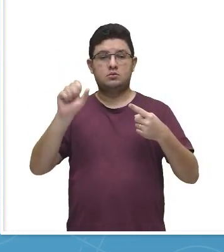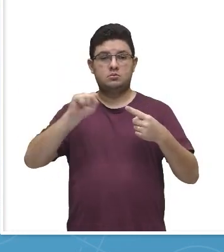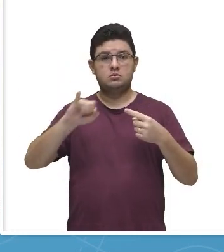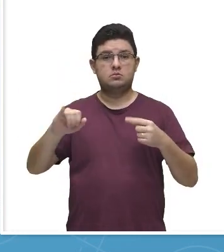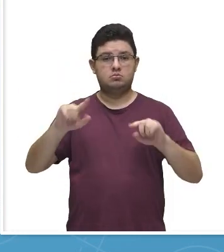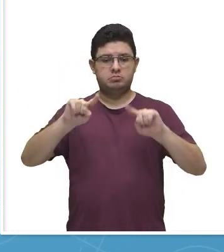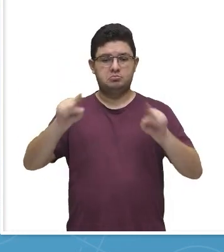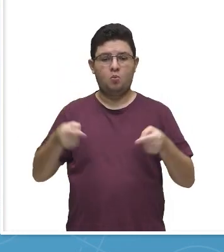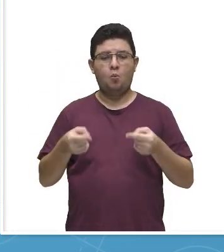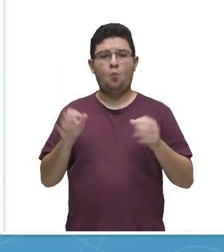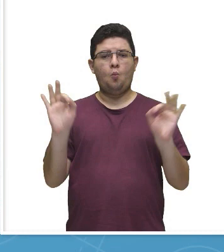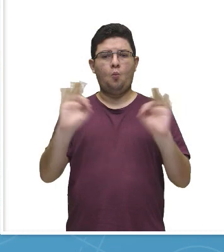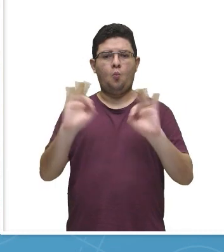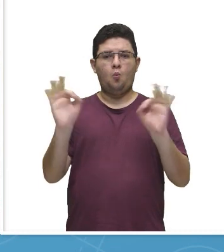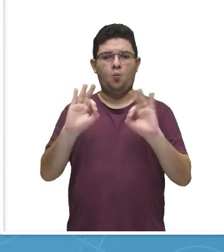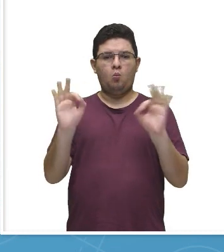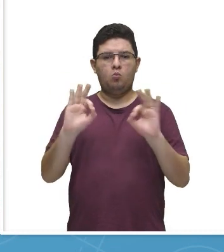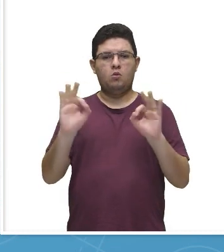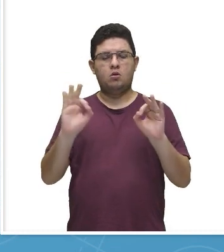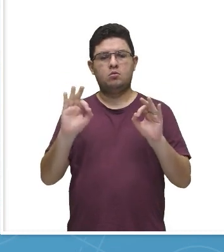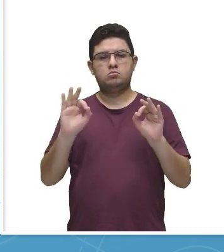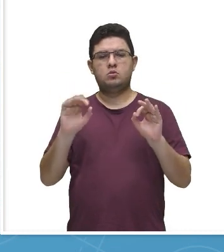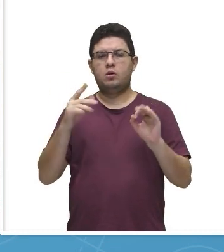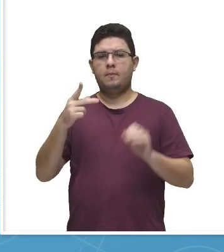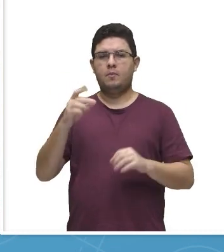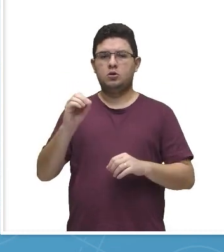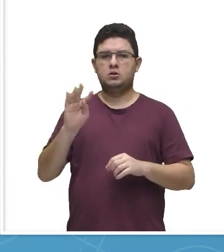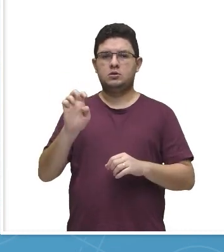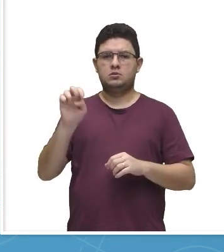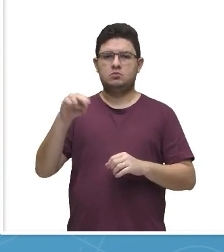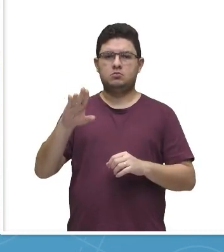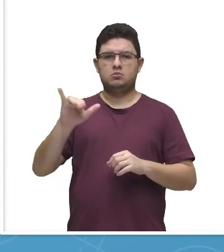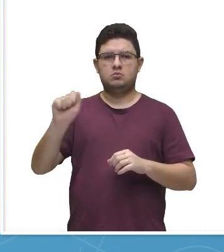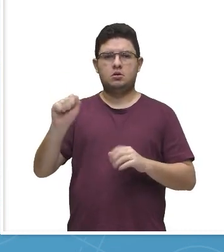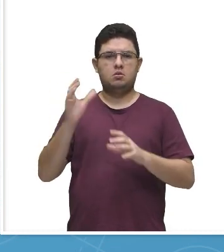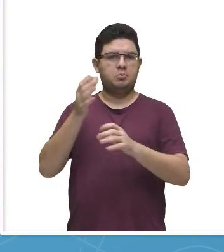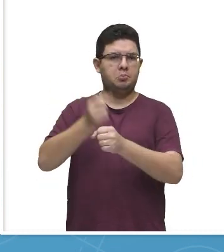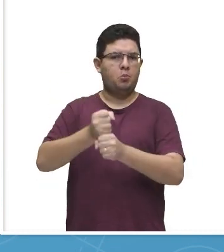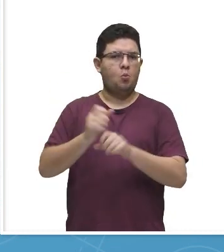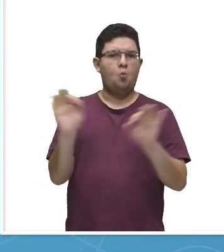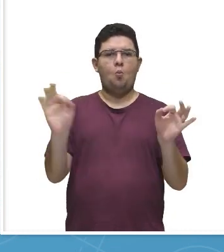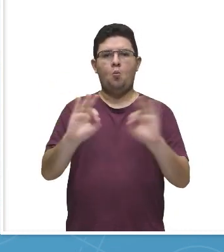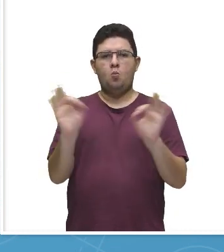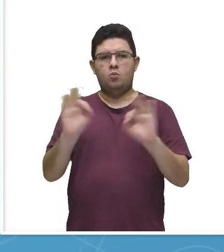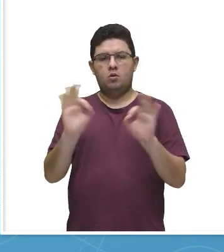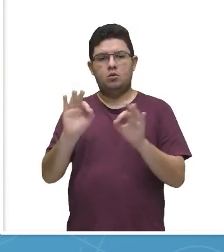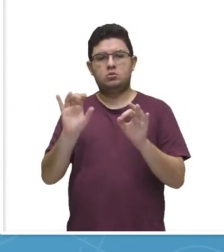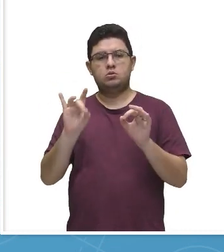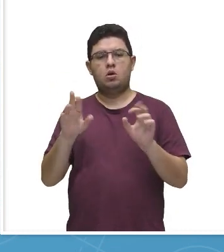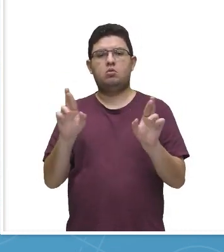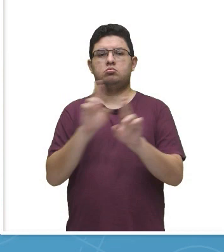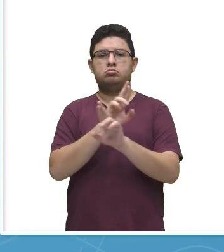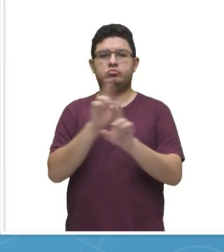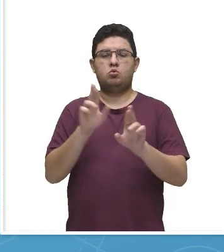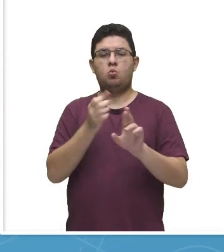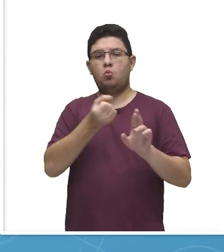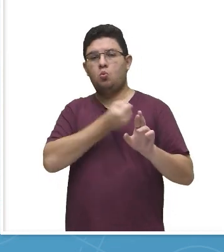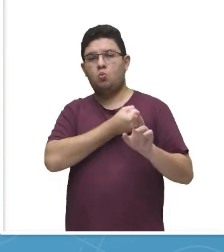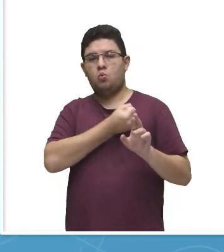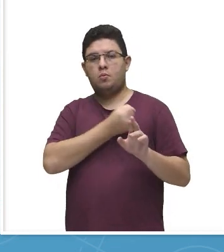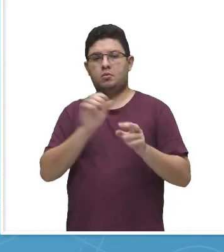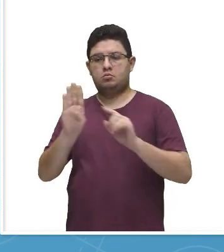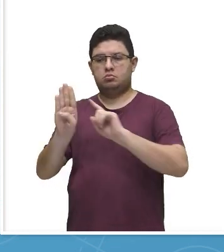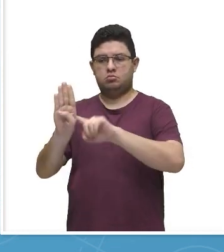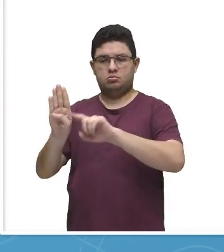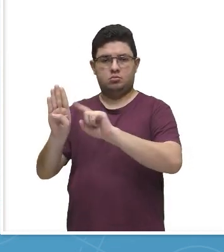base. Então não calculamos a potência do sinal, só vamos calcular, né, a potência em relação ao número da base. Como assim?